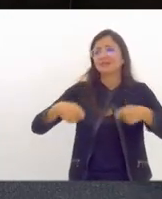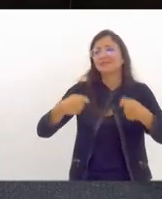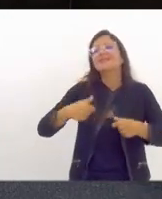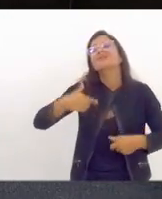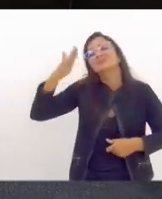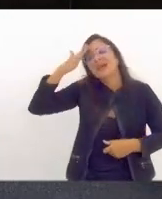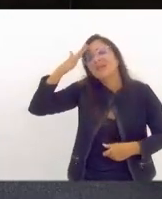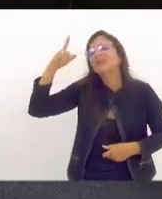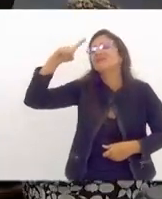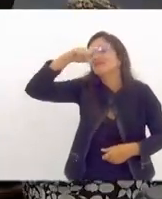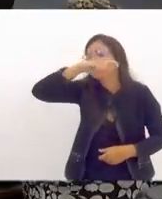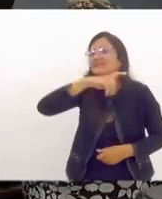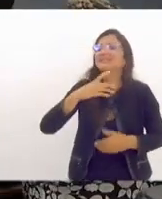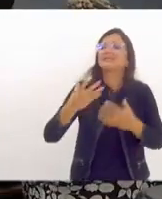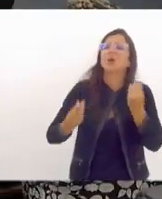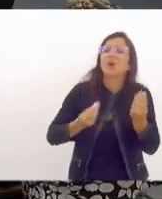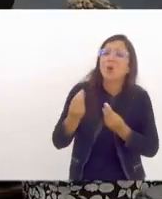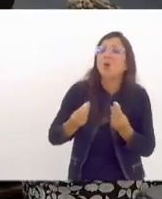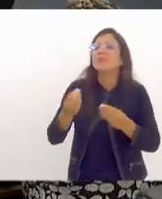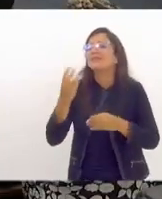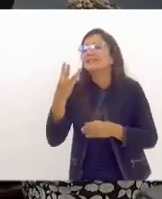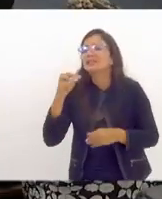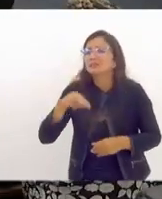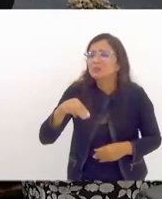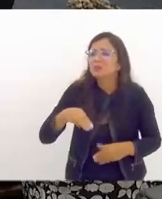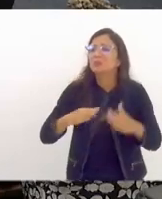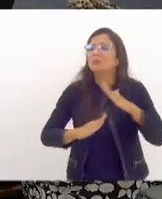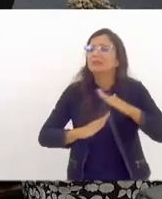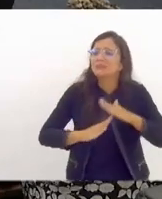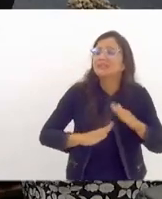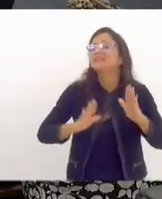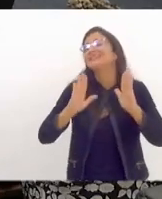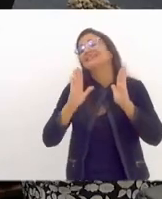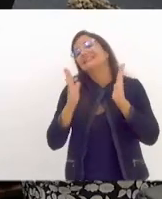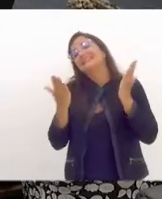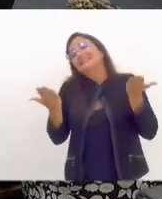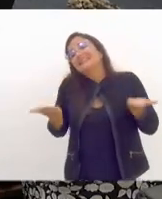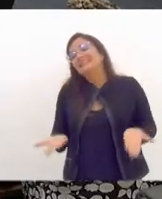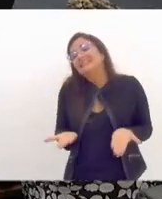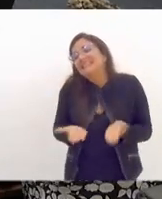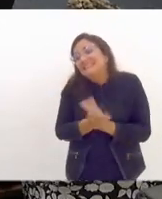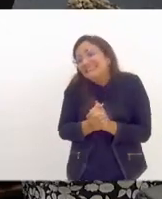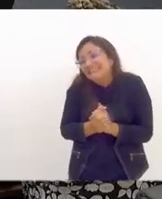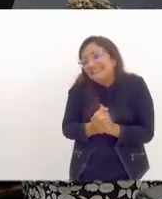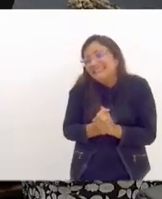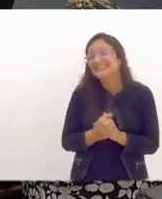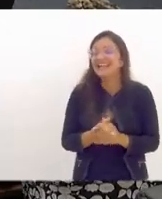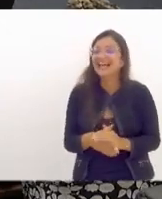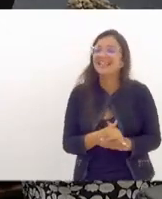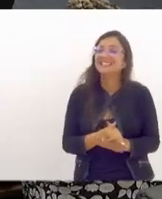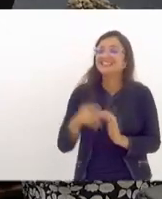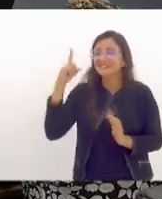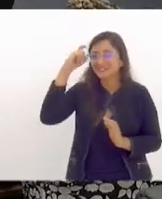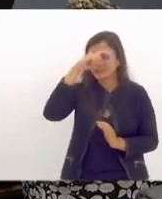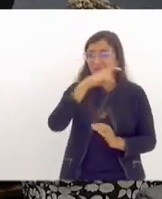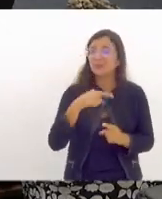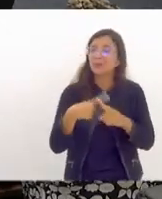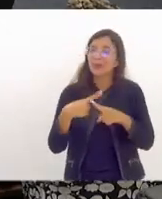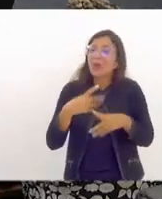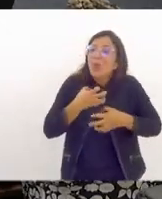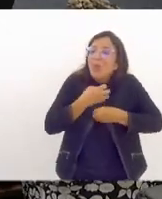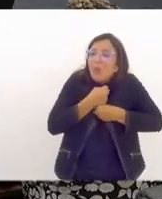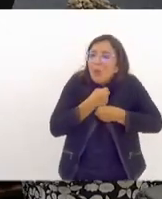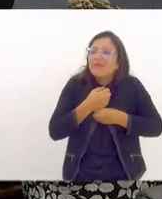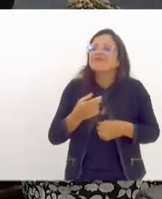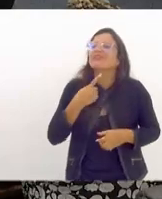nesse lugar de tem que acabar tem que a gente quer ouvir todo mundo né longo tem uma coisa no coração que a gente quer ouvir tem muita coisa entalado para falar